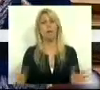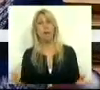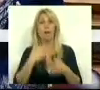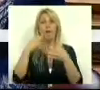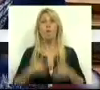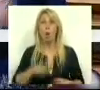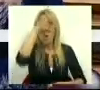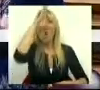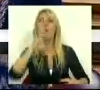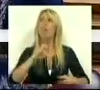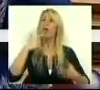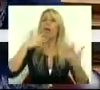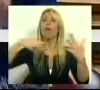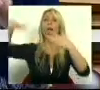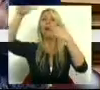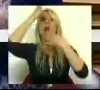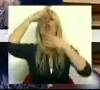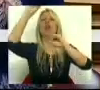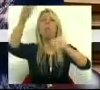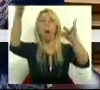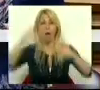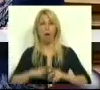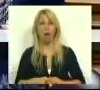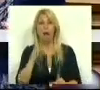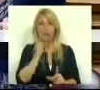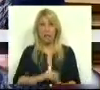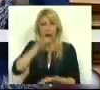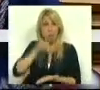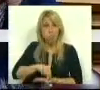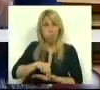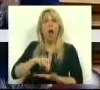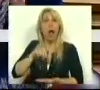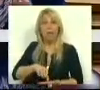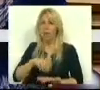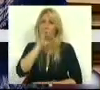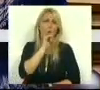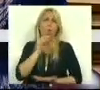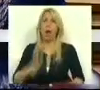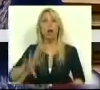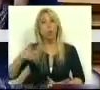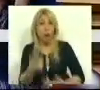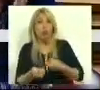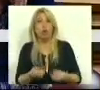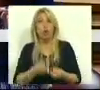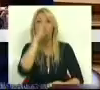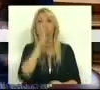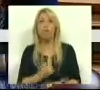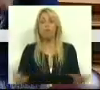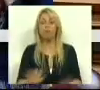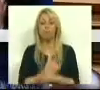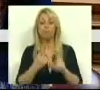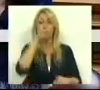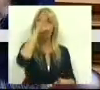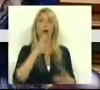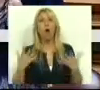no mundo da lua. Este governo não tem os pés bem assentos na terra e no país que está a governar. Porque este governo